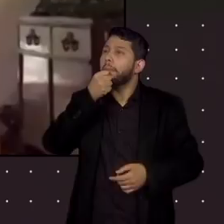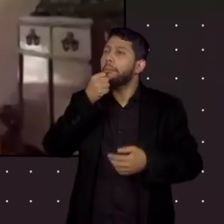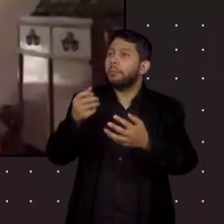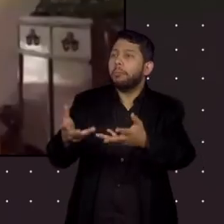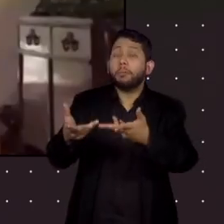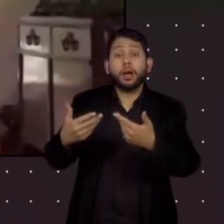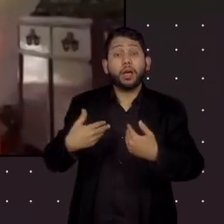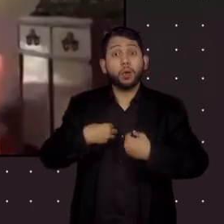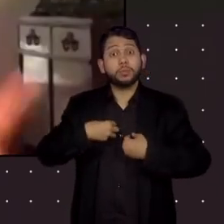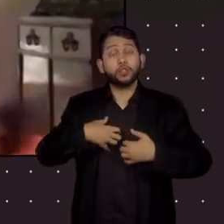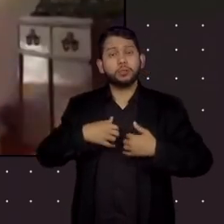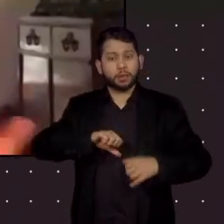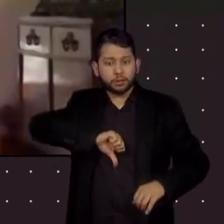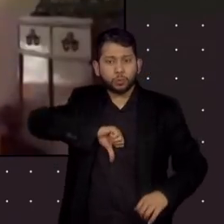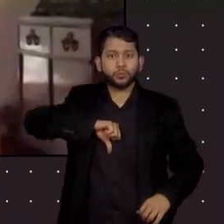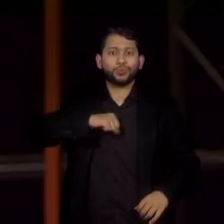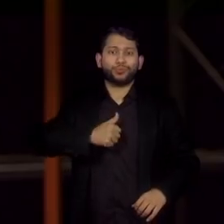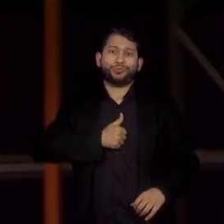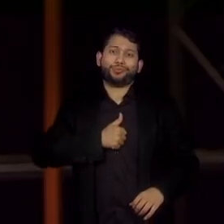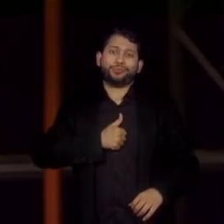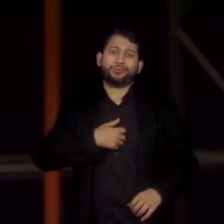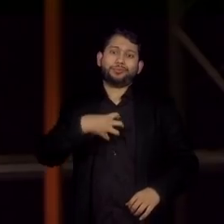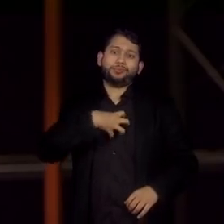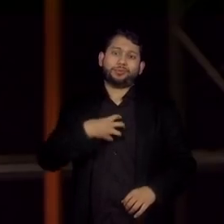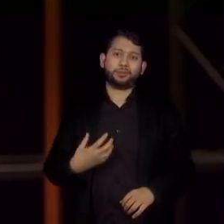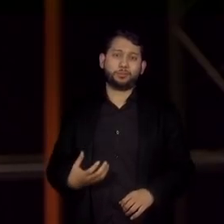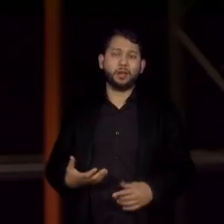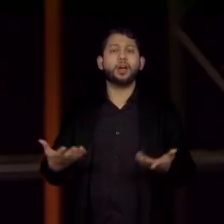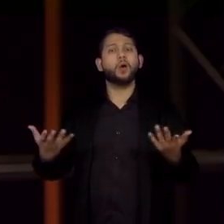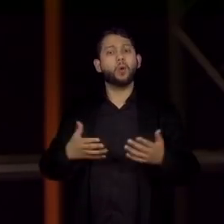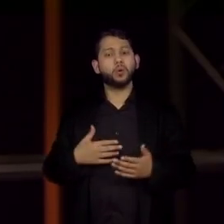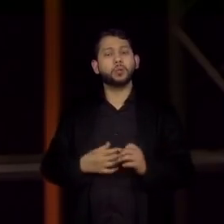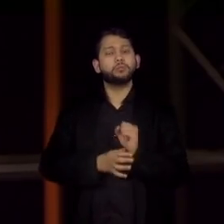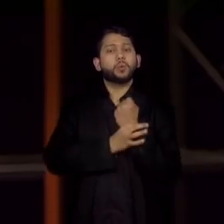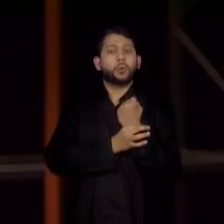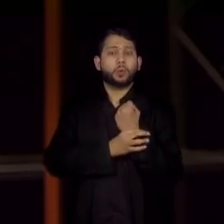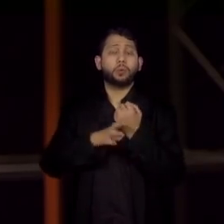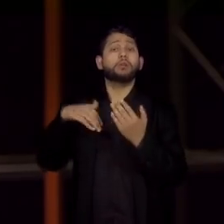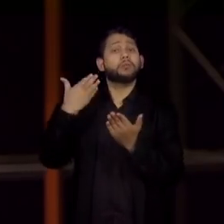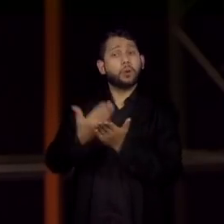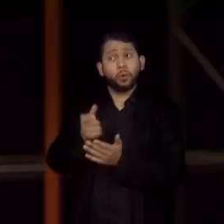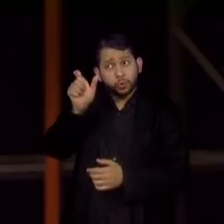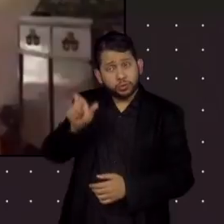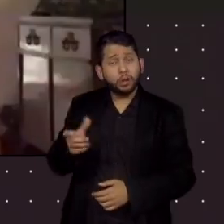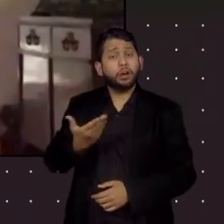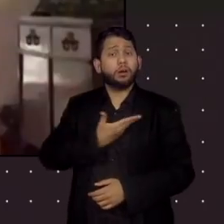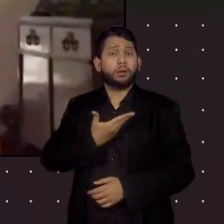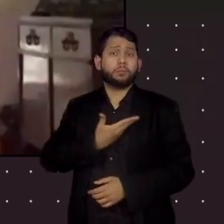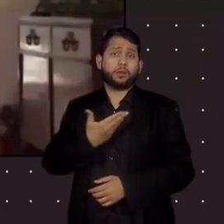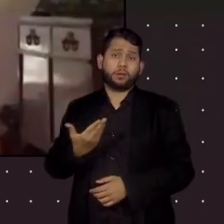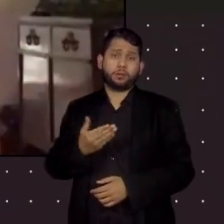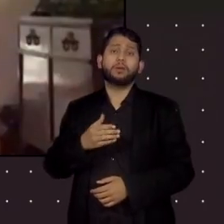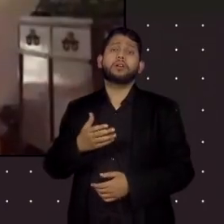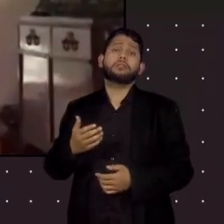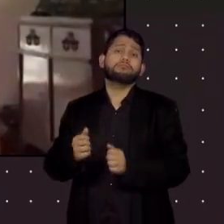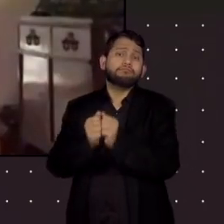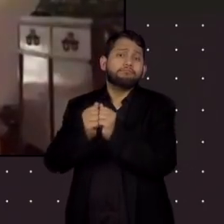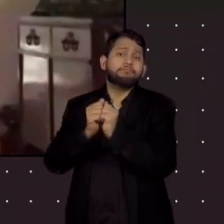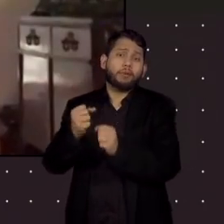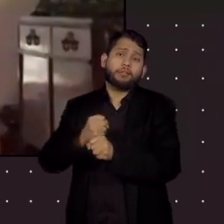grande autoestima, assim, né? E hoje é um grande companheiro meu, um grande amigo, Egberto Gismonti.